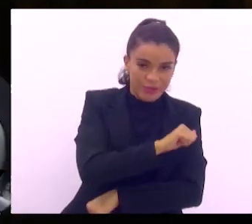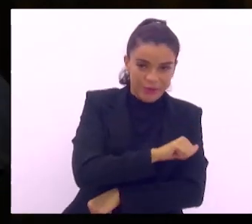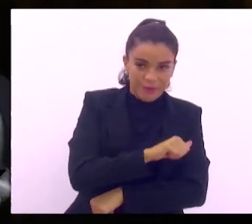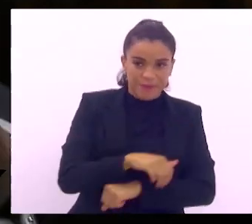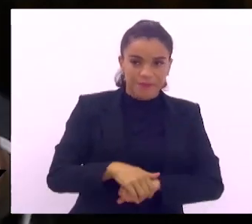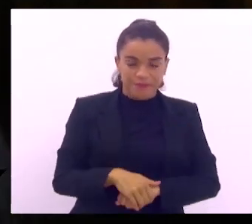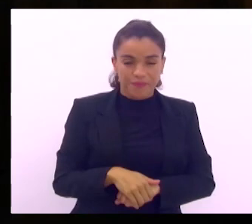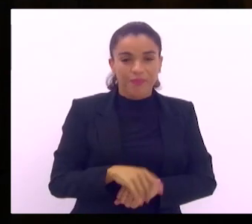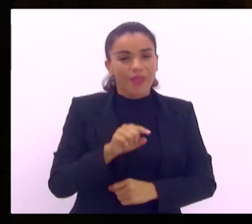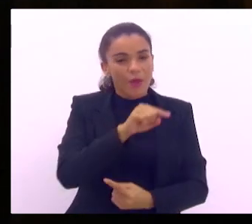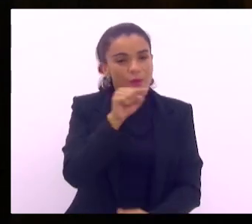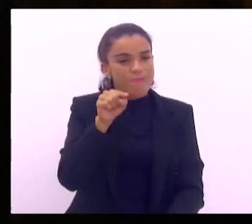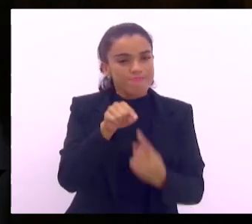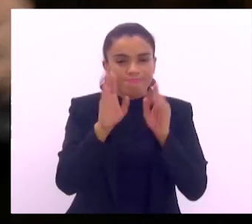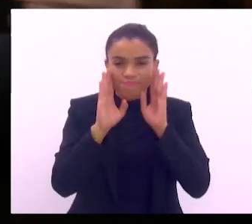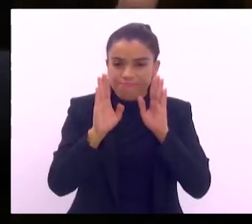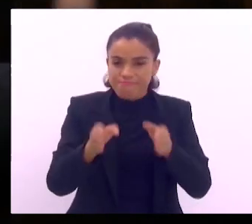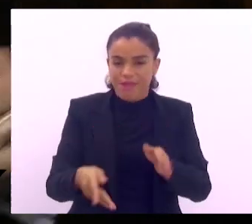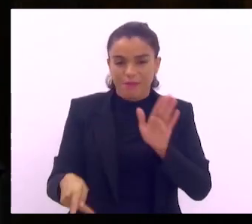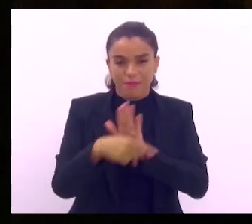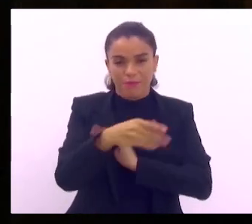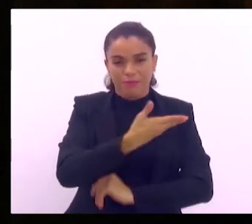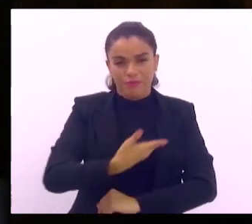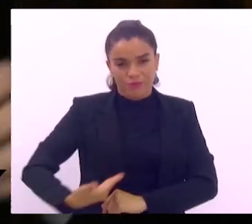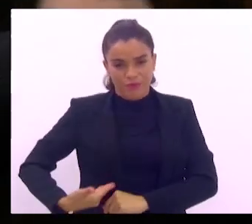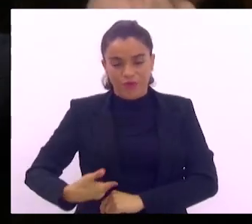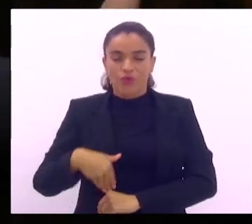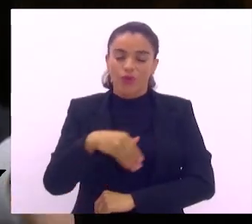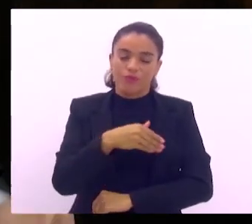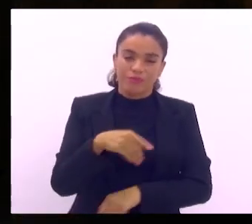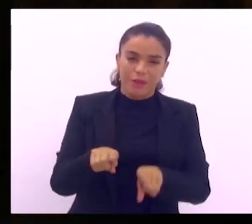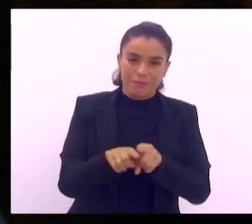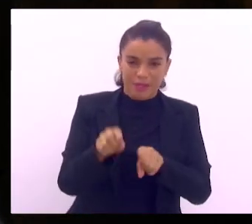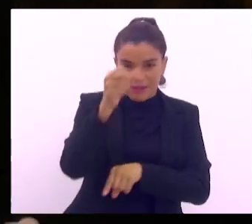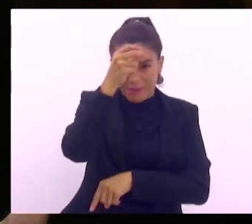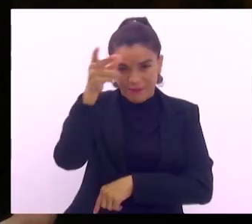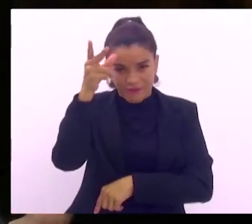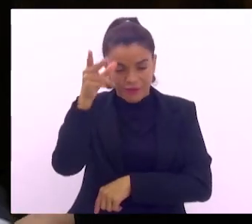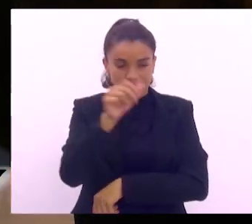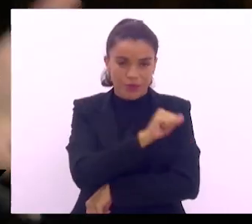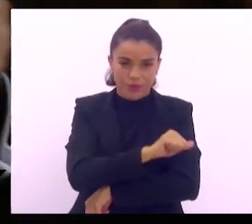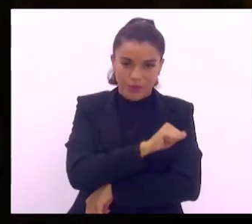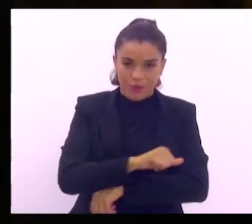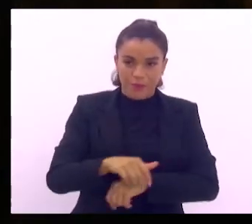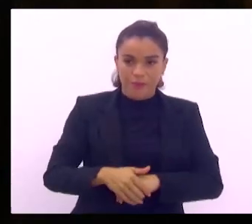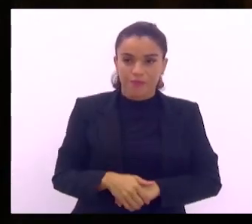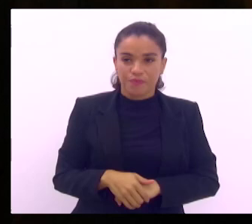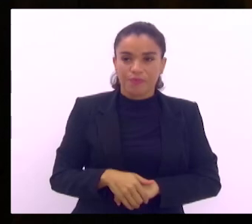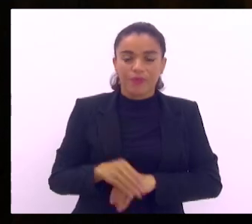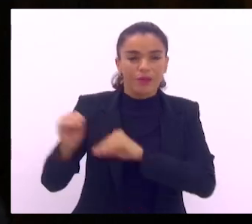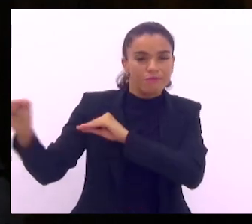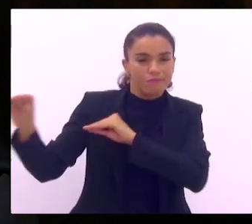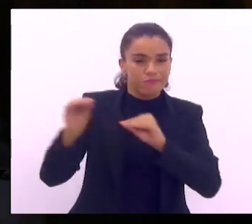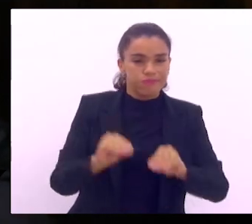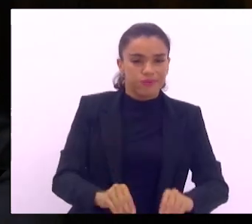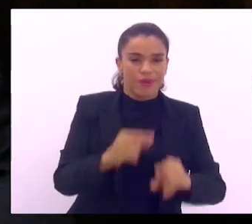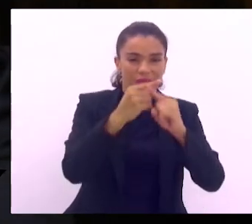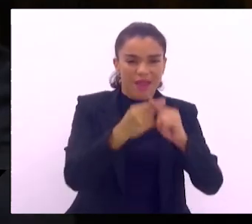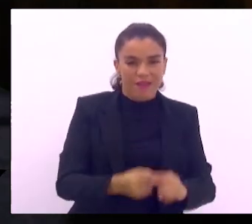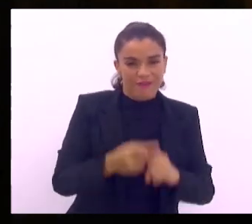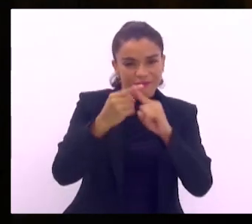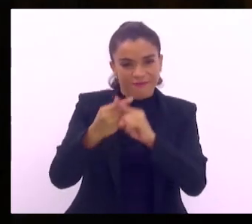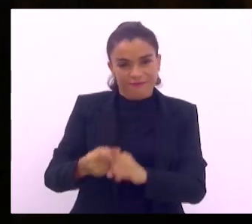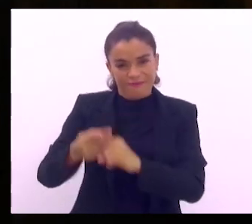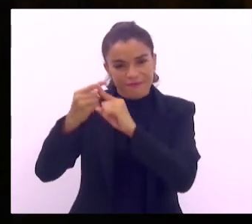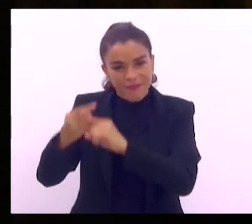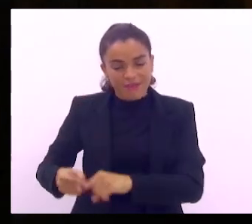é uma meta desse governo, tanto do governo do Estado quanto da Prefeitura do Rio de Janeiro. Ao se trazer grandes eventos, a gente ajuda